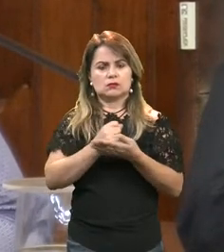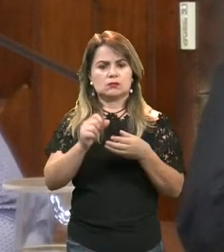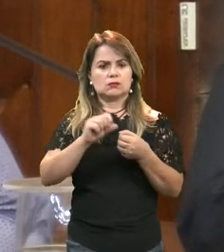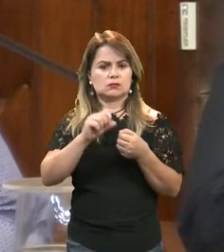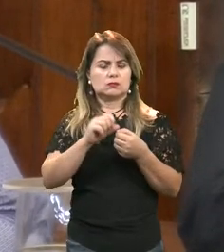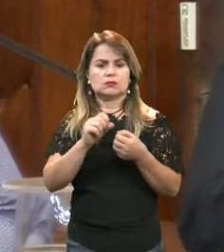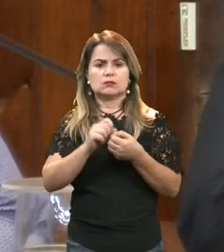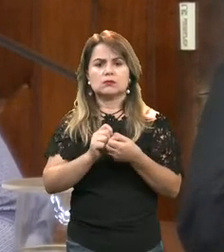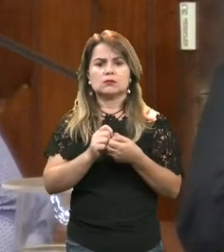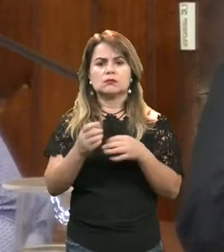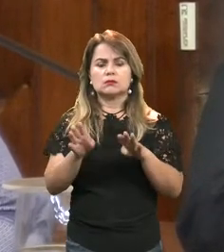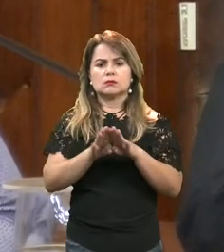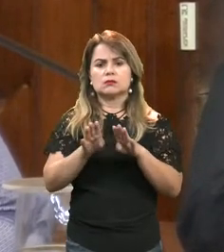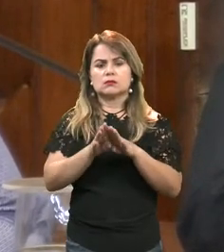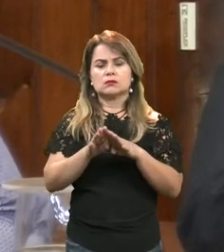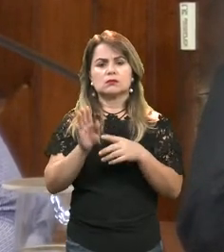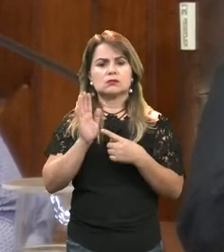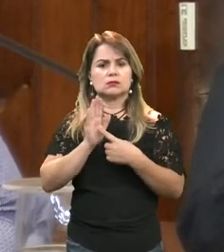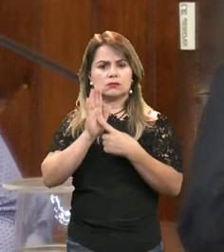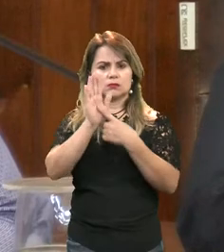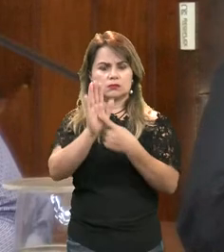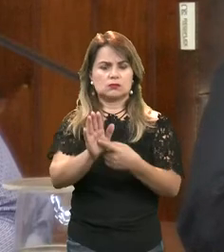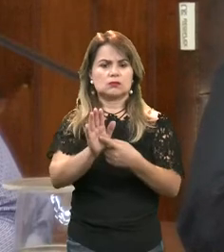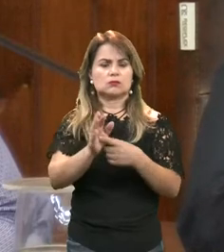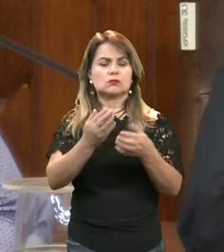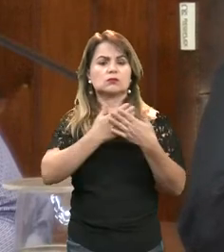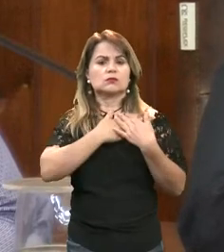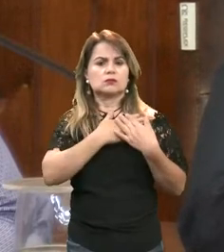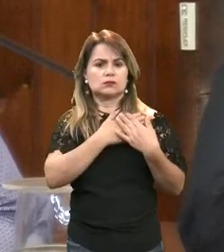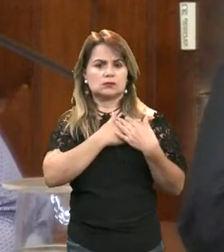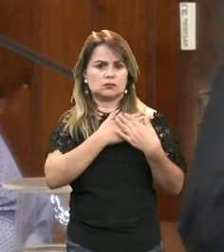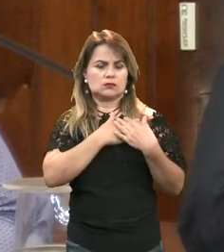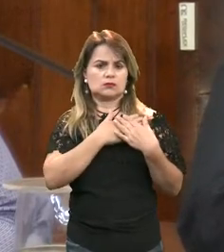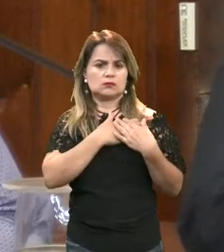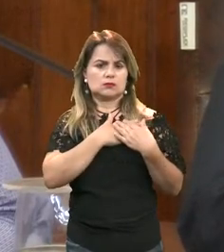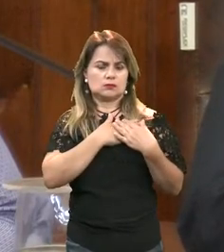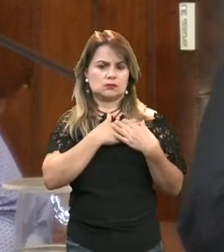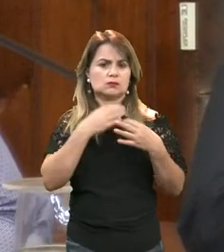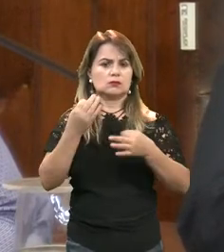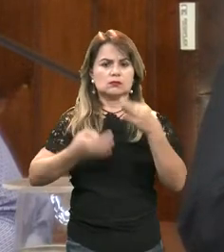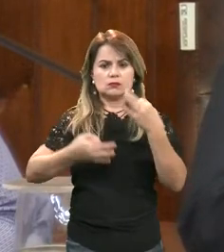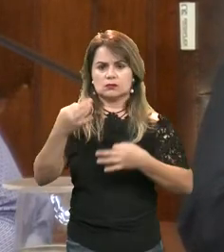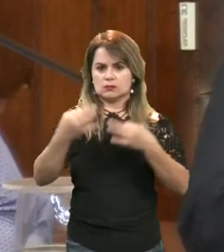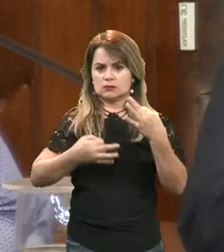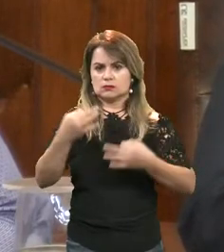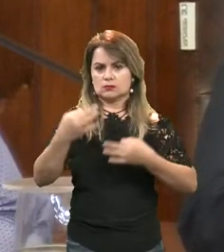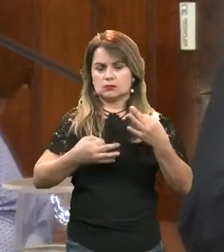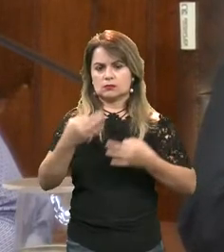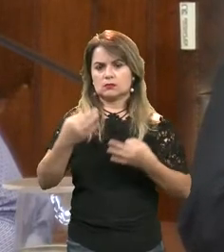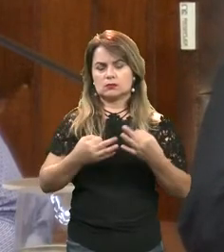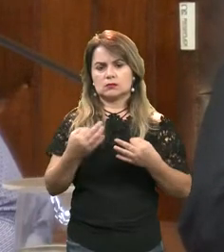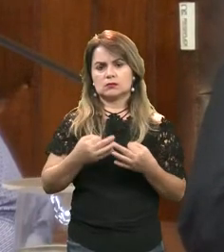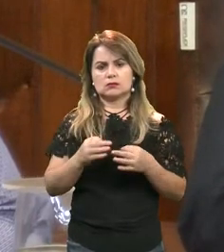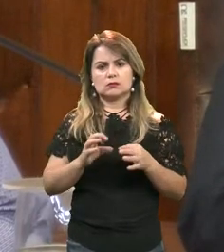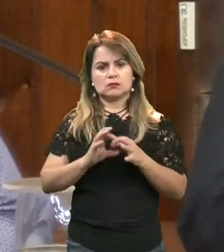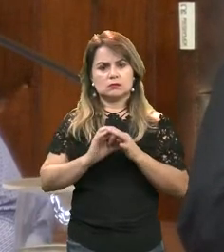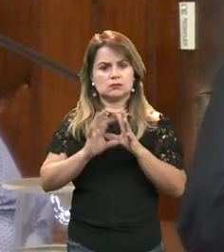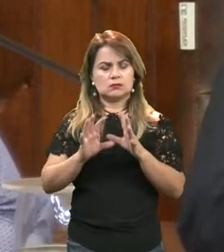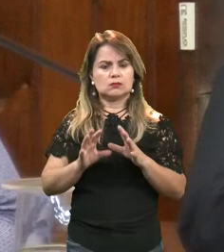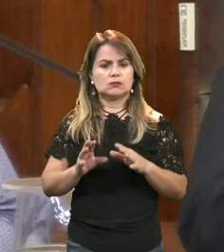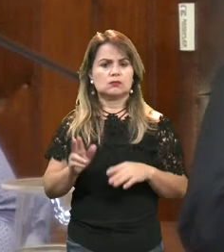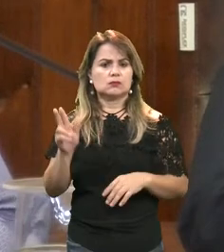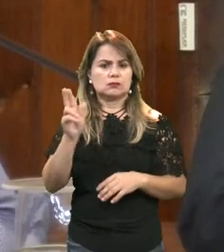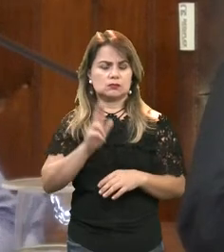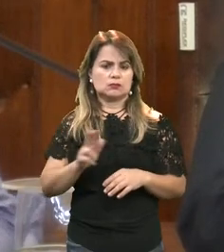legislativo ao Estado constitucional, a responsabilidade do judiciário na concretização dos direitos